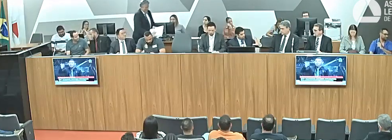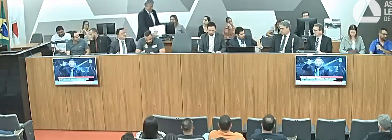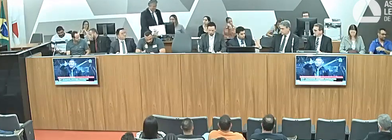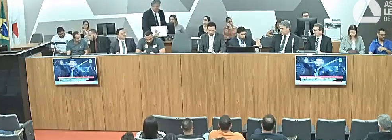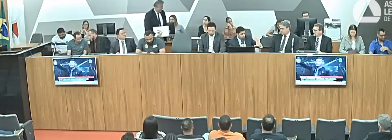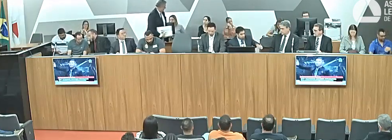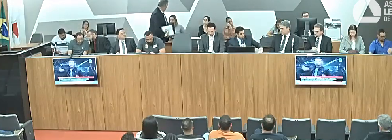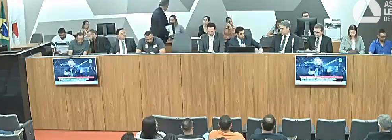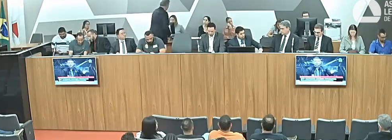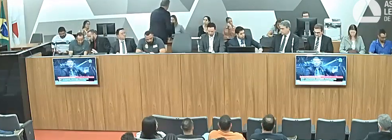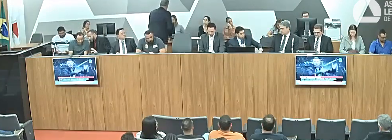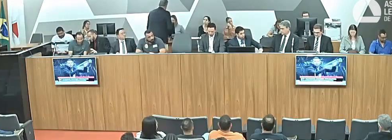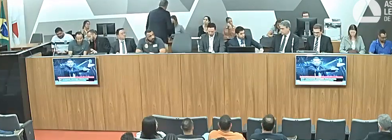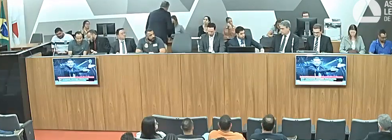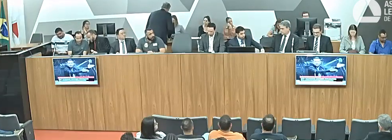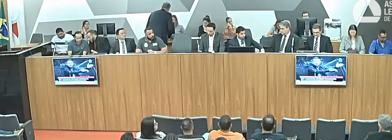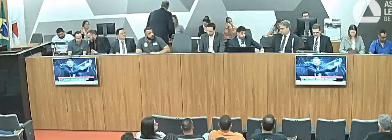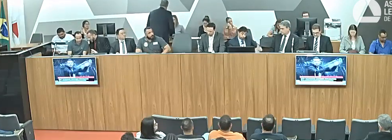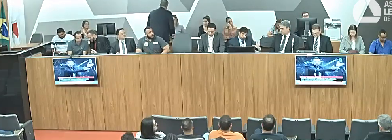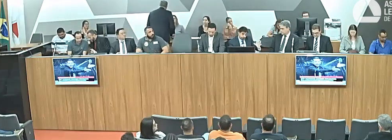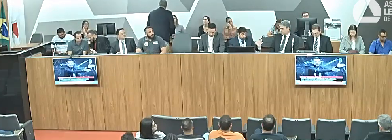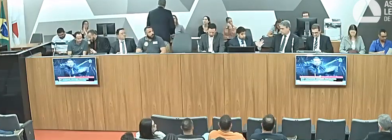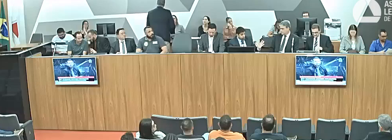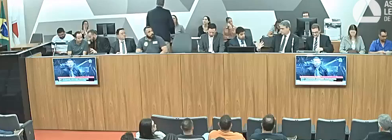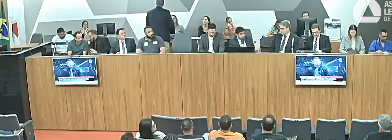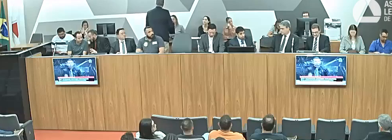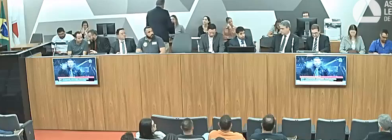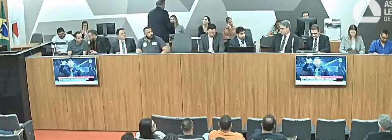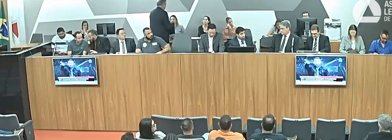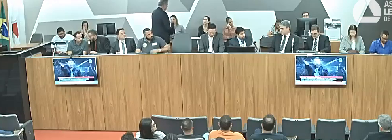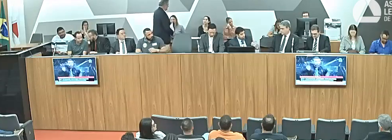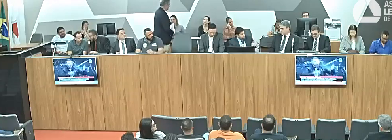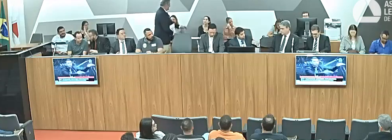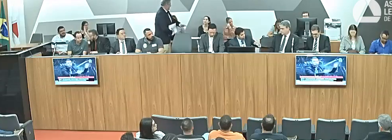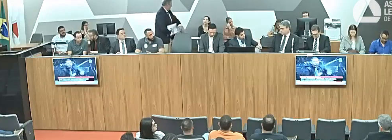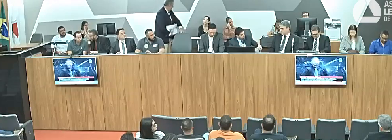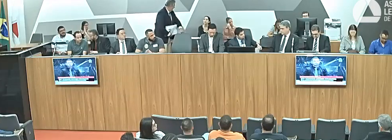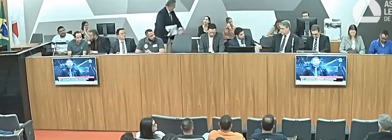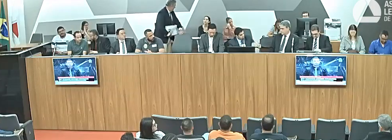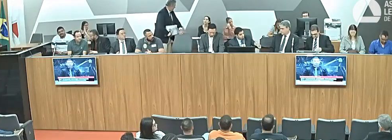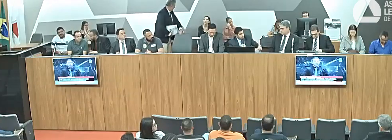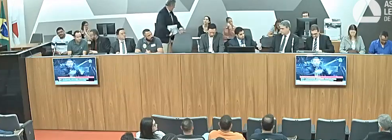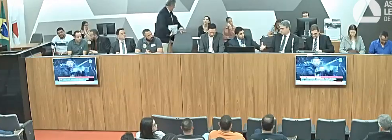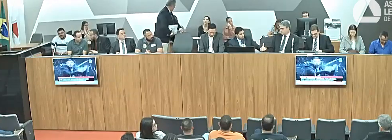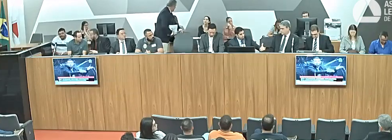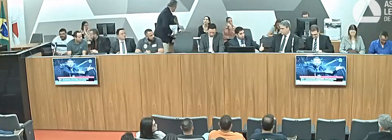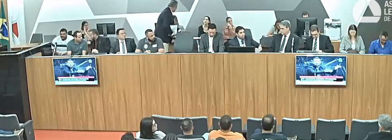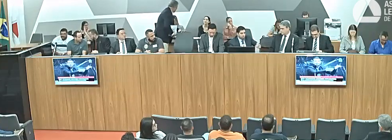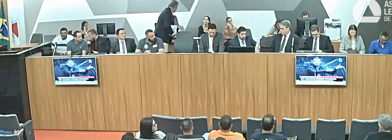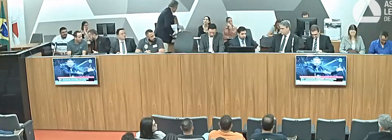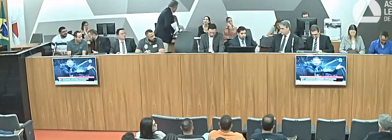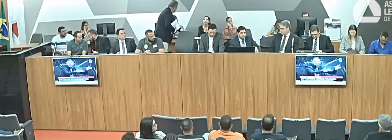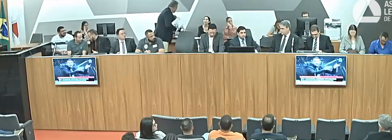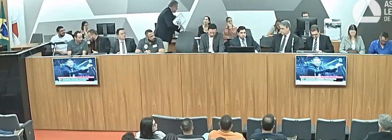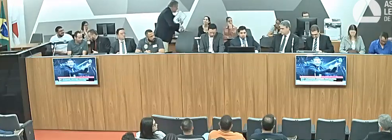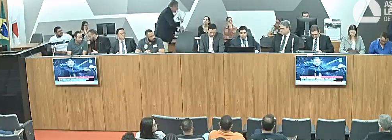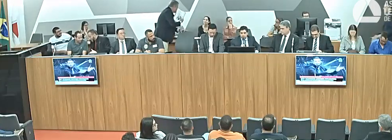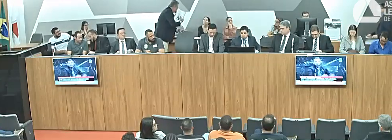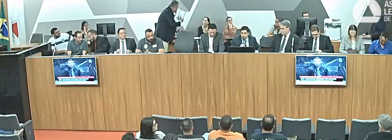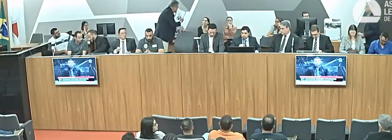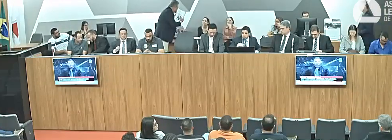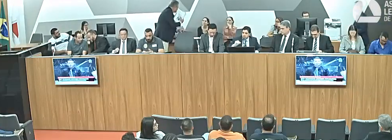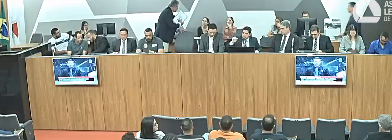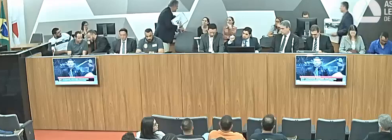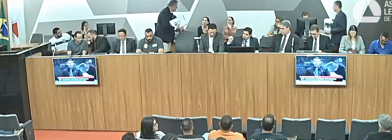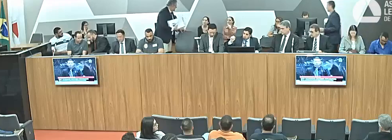ter alguns não têm habilidade política certo mas o perfil de pessoas sérias e erradas isso a gente tem que